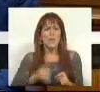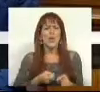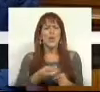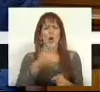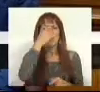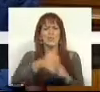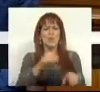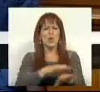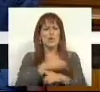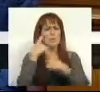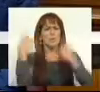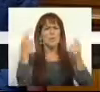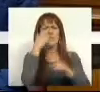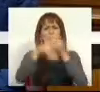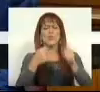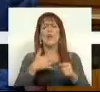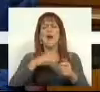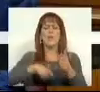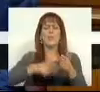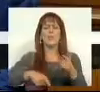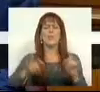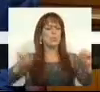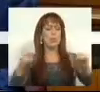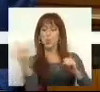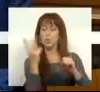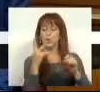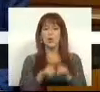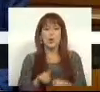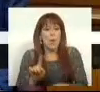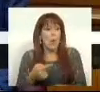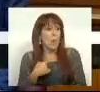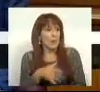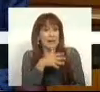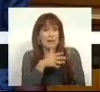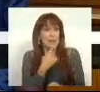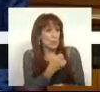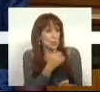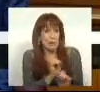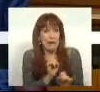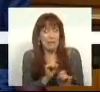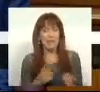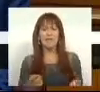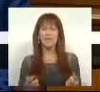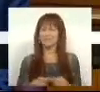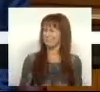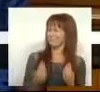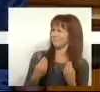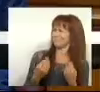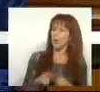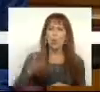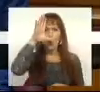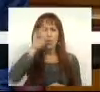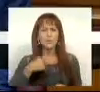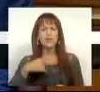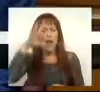quantos funcionários públicos estão dispostos a rescindir por mútuo acordo, mesmo sem lhes ter perguntado nada. Isto é fantástico. O